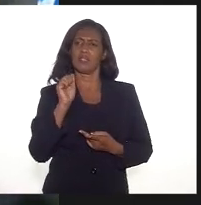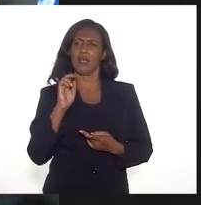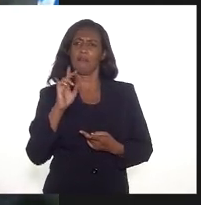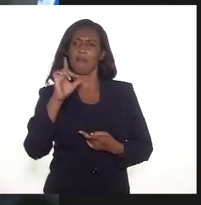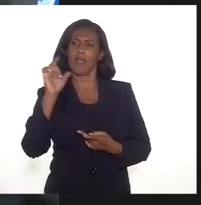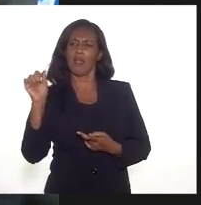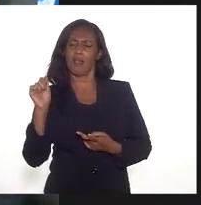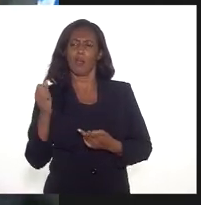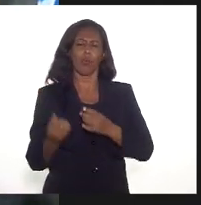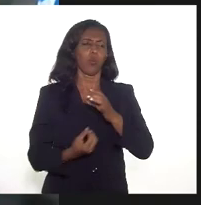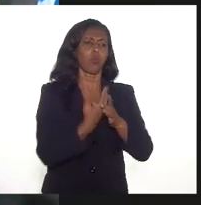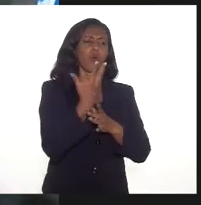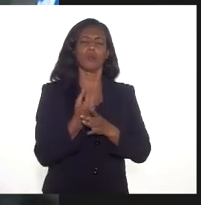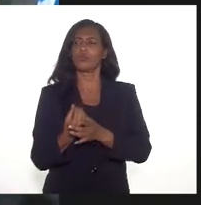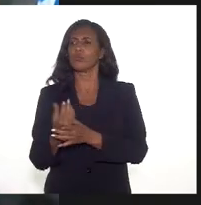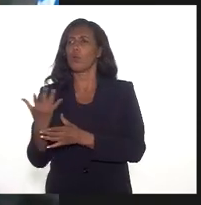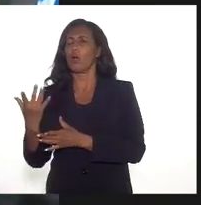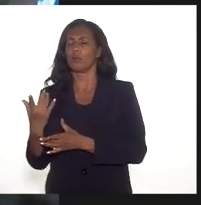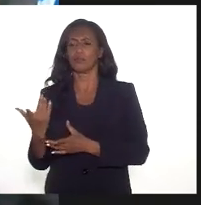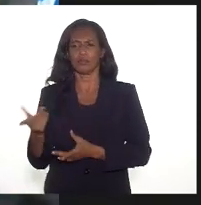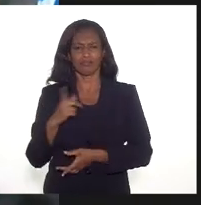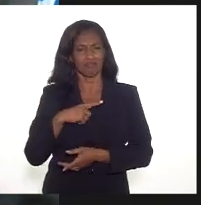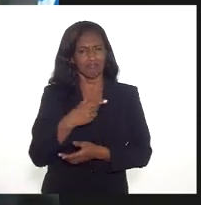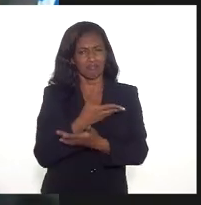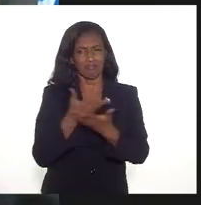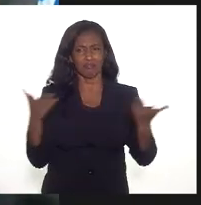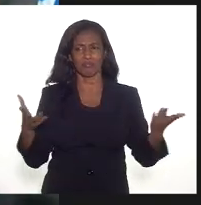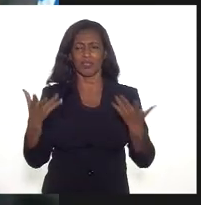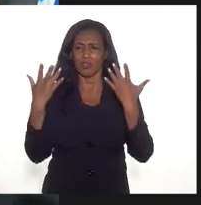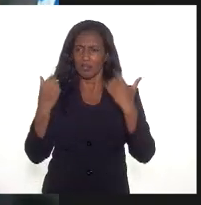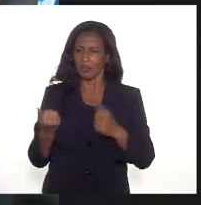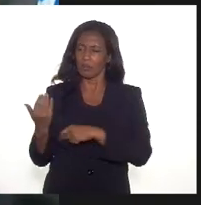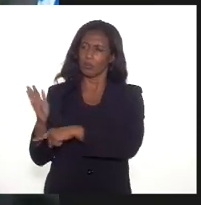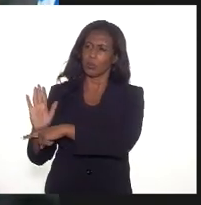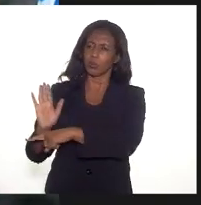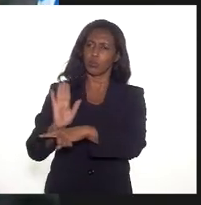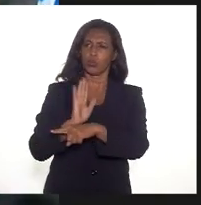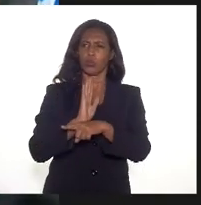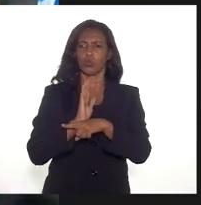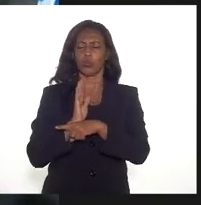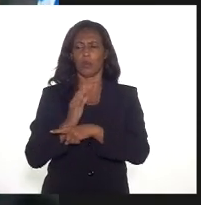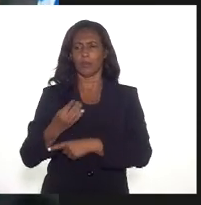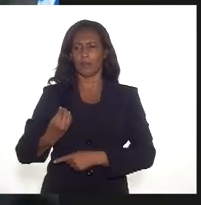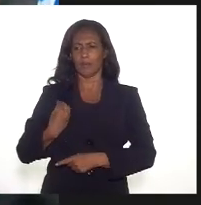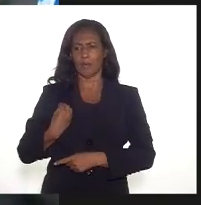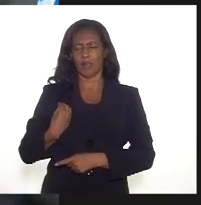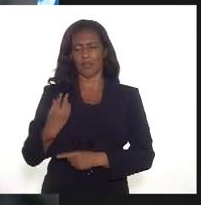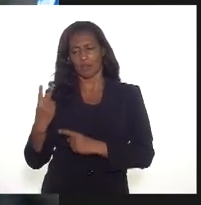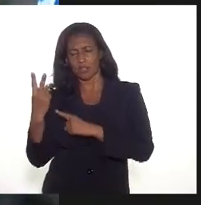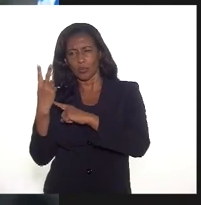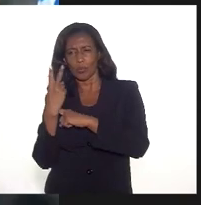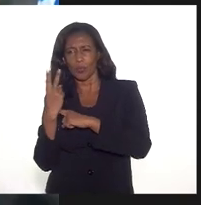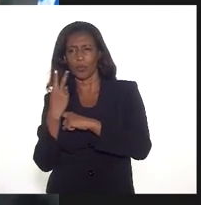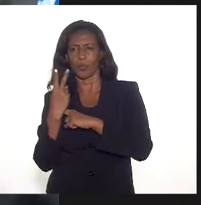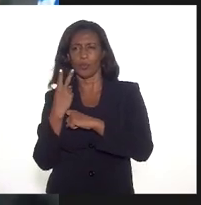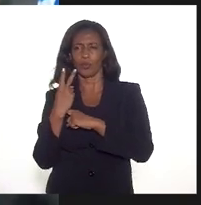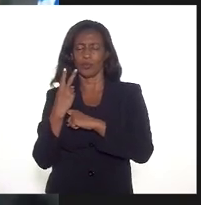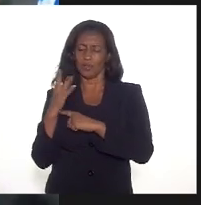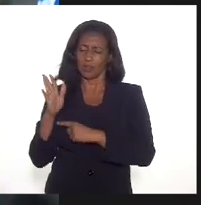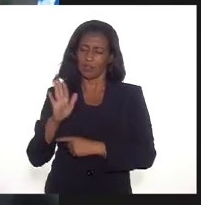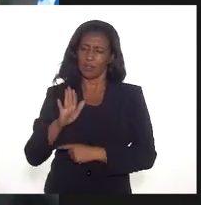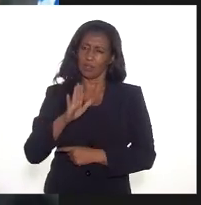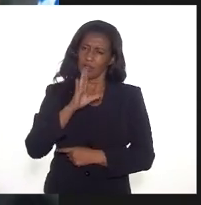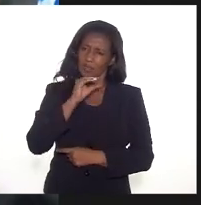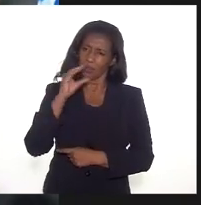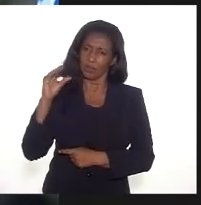existir por aí. Vamos dar a nossa colaboração para que vidas sejam preservadas e a infância e adolescência